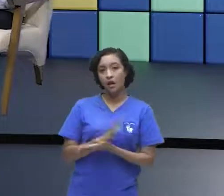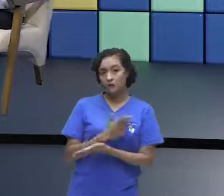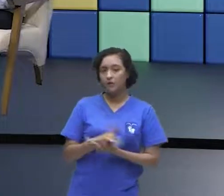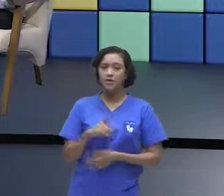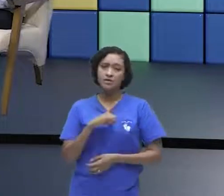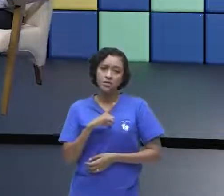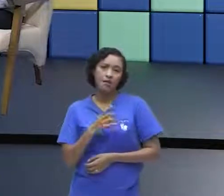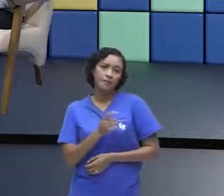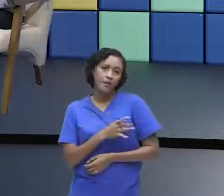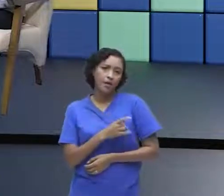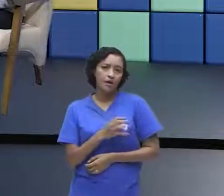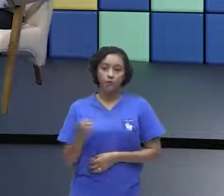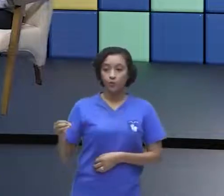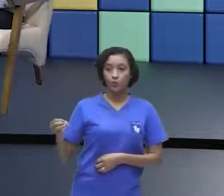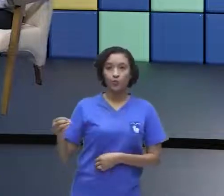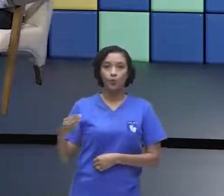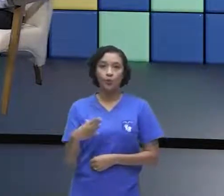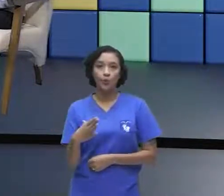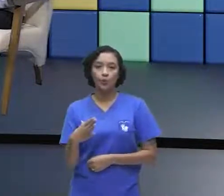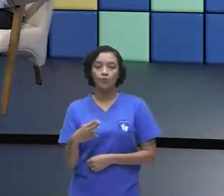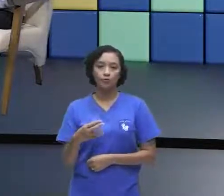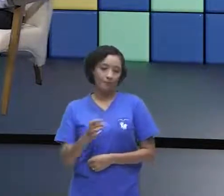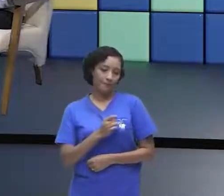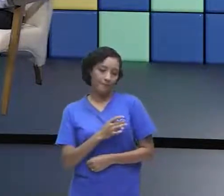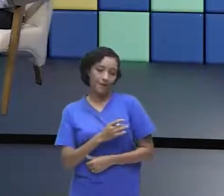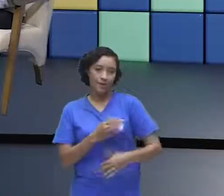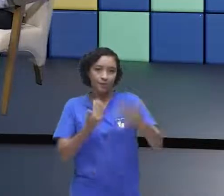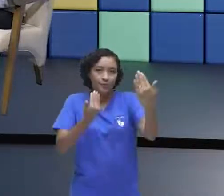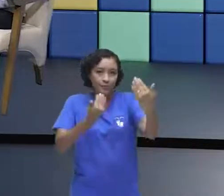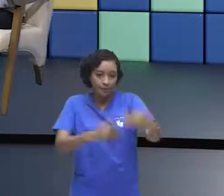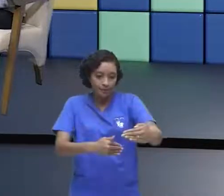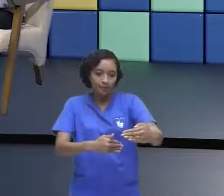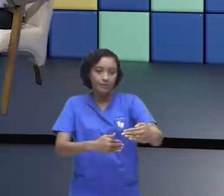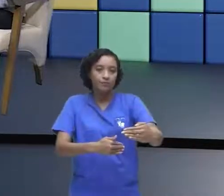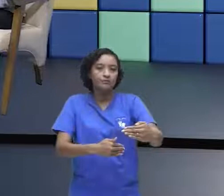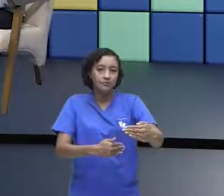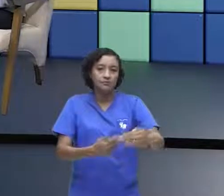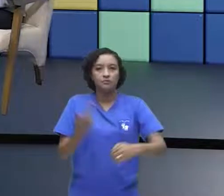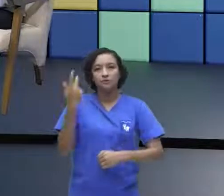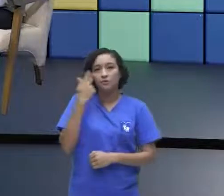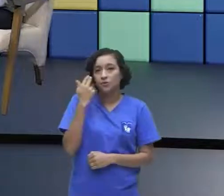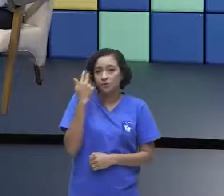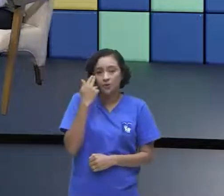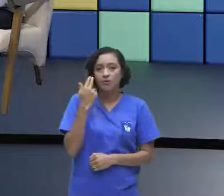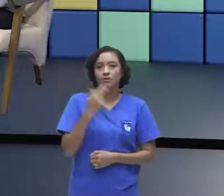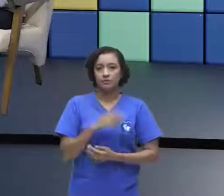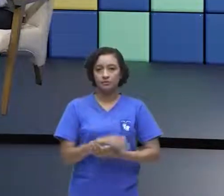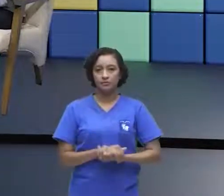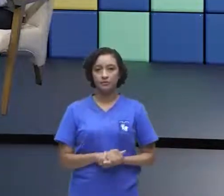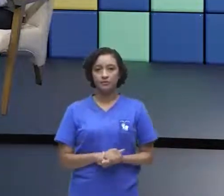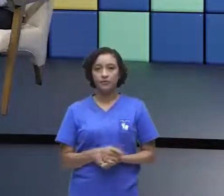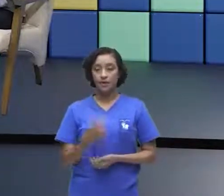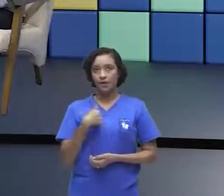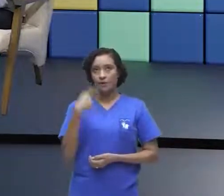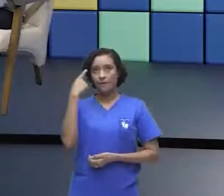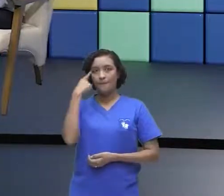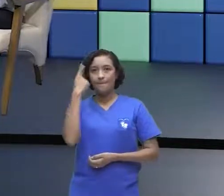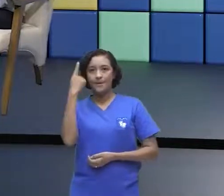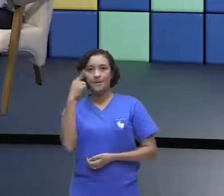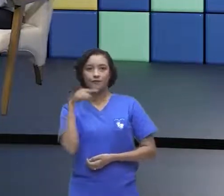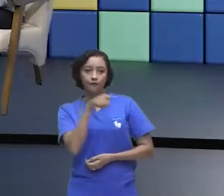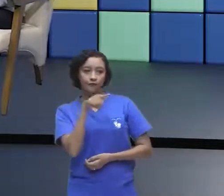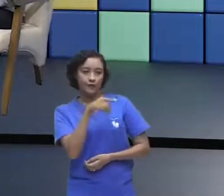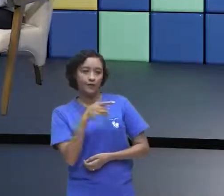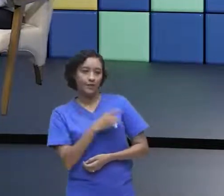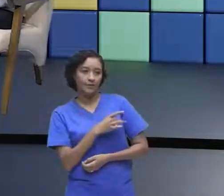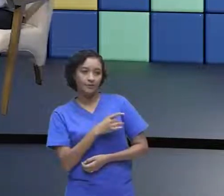Às vezes quando a gente vai fazer uma prova, medo, né? E a gente não pode ficar refém do medo. Né? Eu imagino você que tem mais